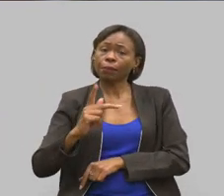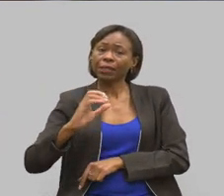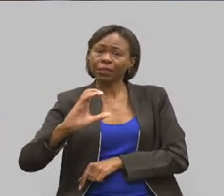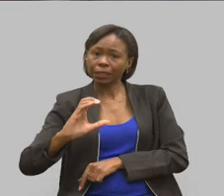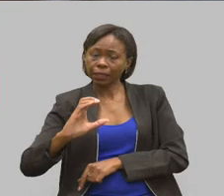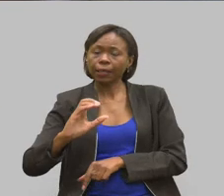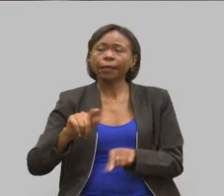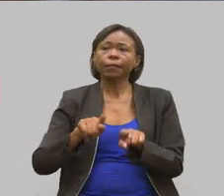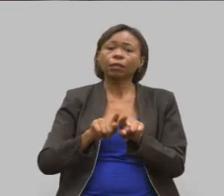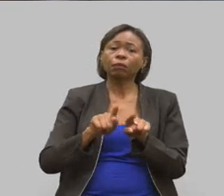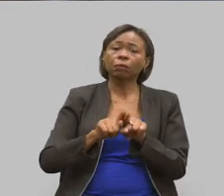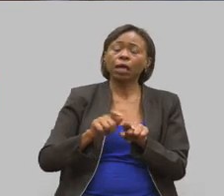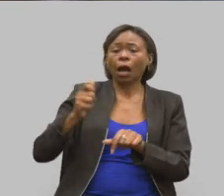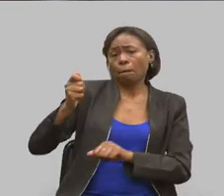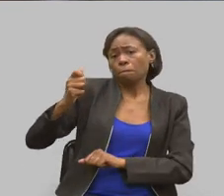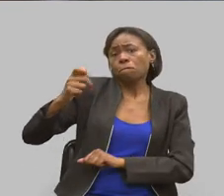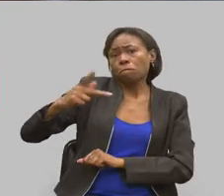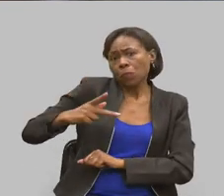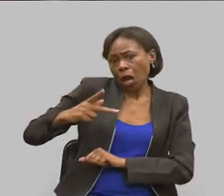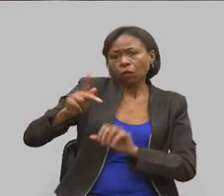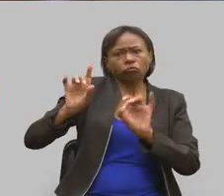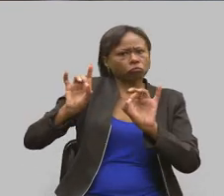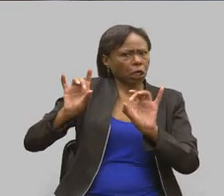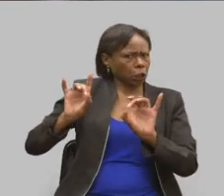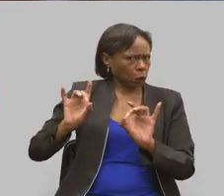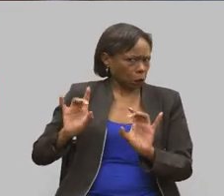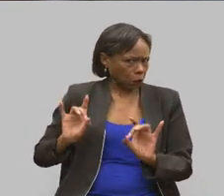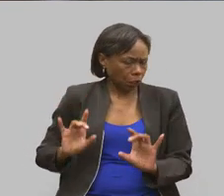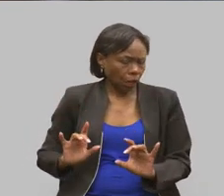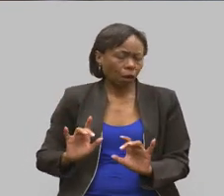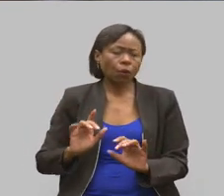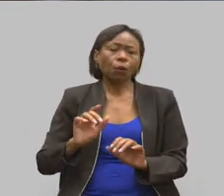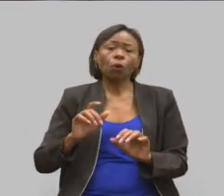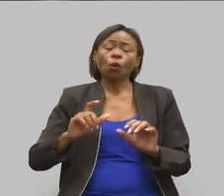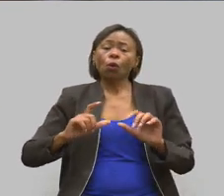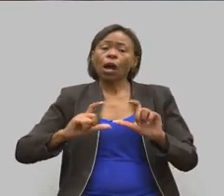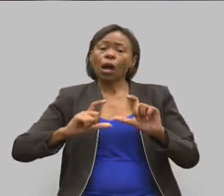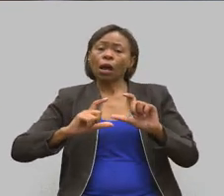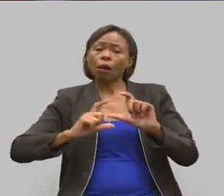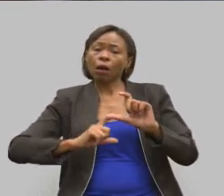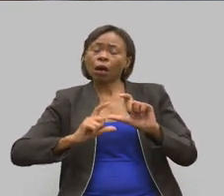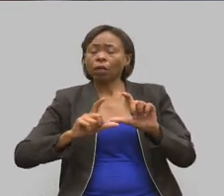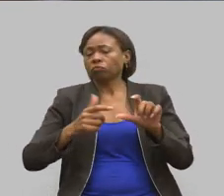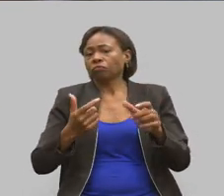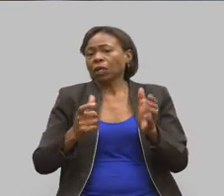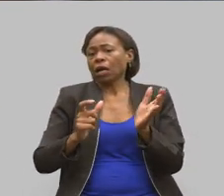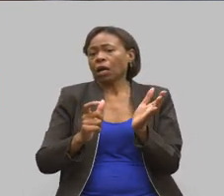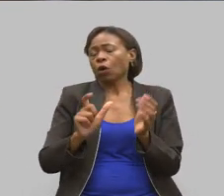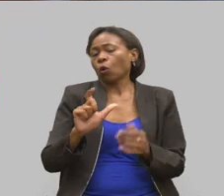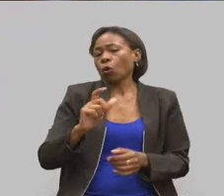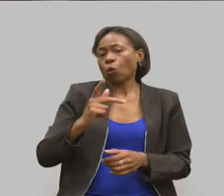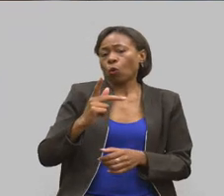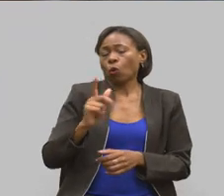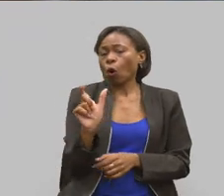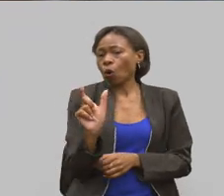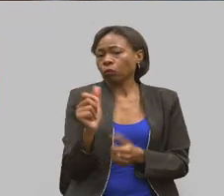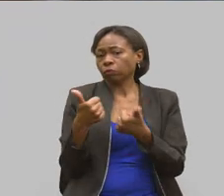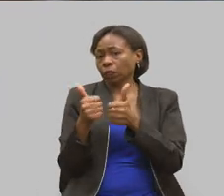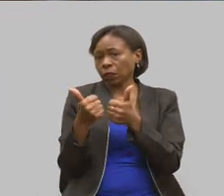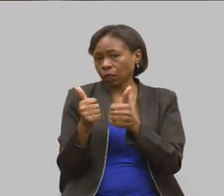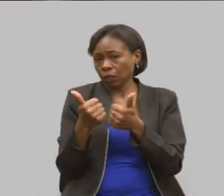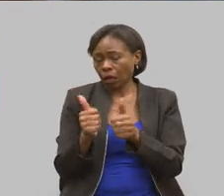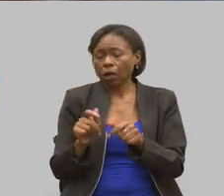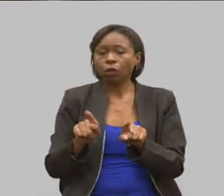aposentar aqui fala das condições passe livre para o transporte intermunicipal desconto na passagem